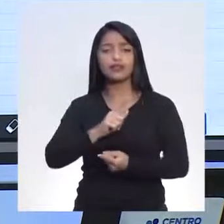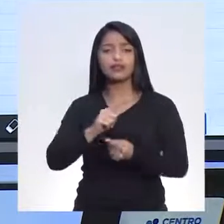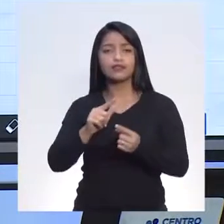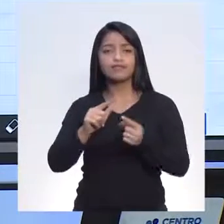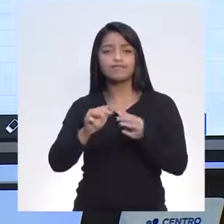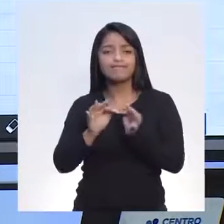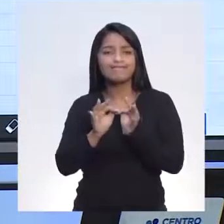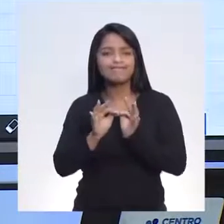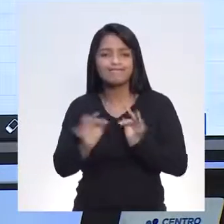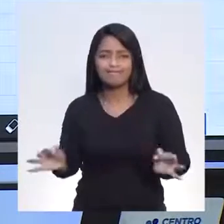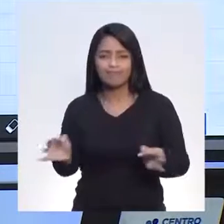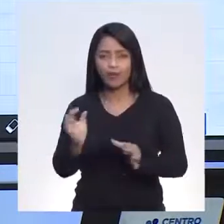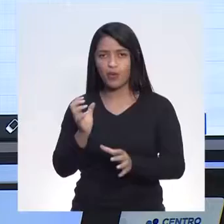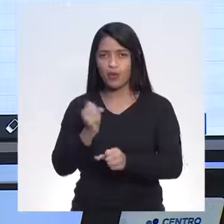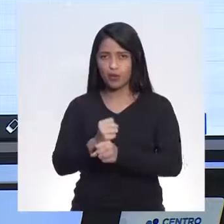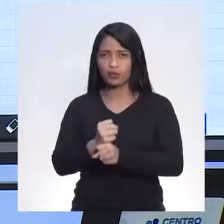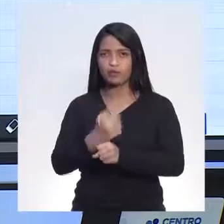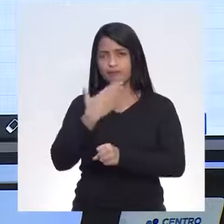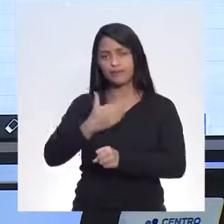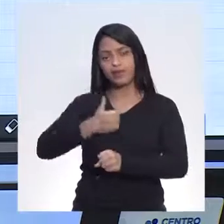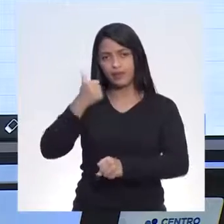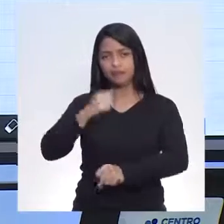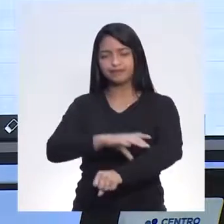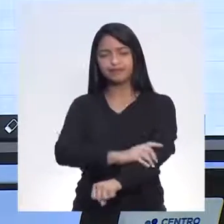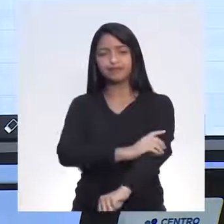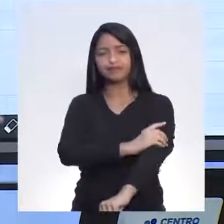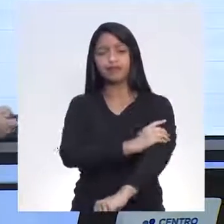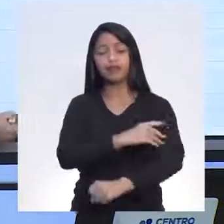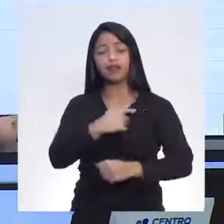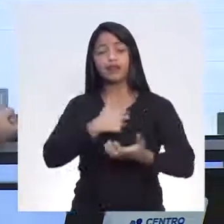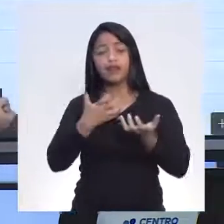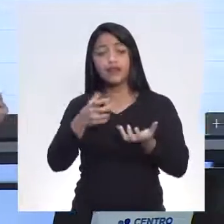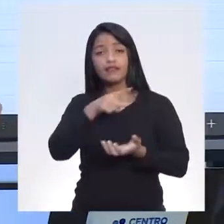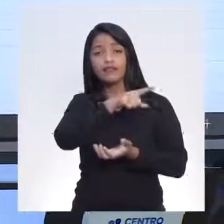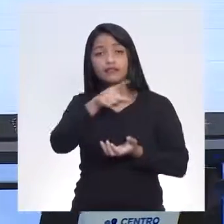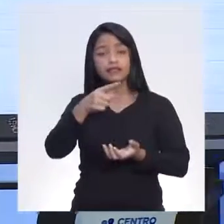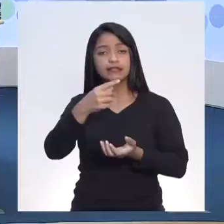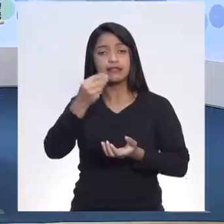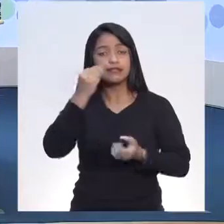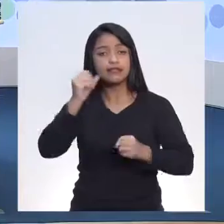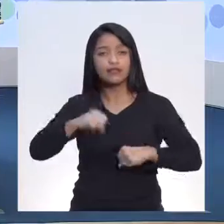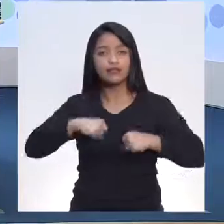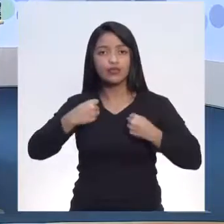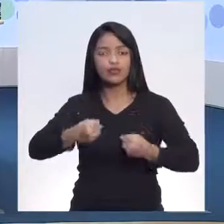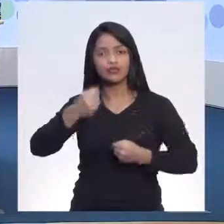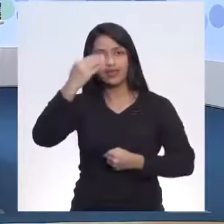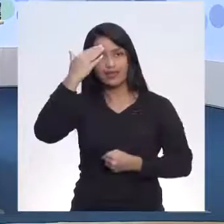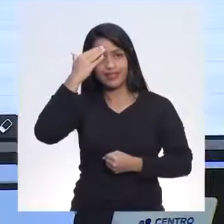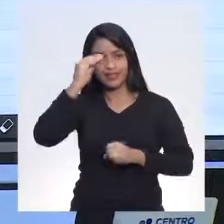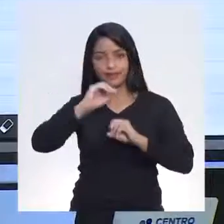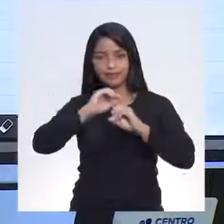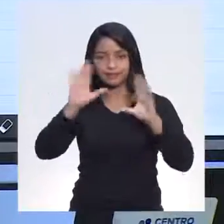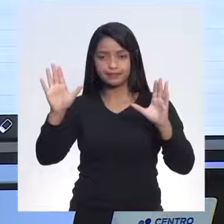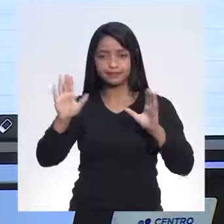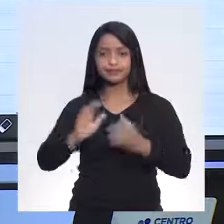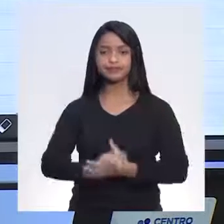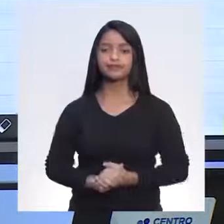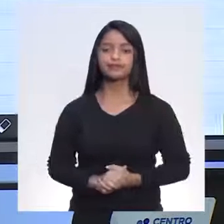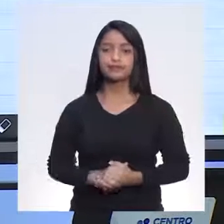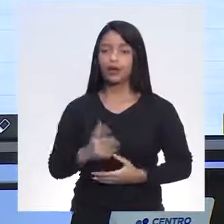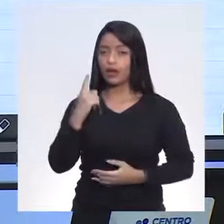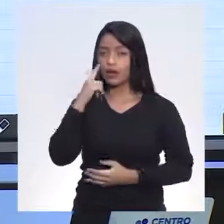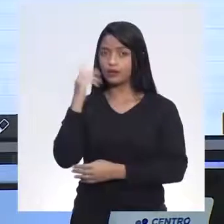simplificação talvez mais simples. E eu quero que vocês tentem entender. Então, vamos tentar aqui, ó. Eu tenho a seguinte expressão ali. Eu